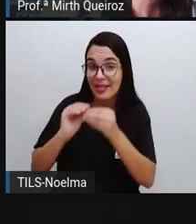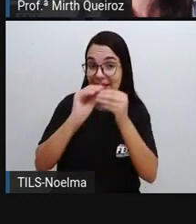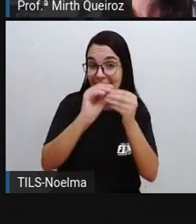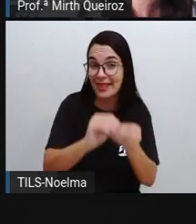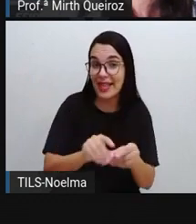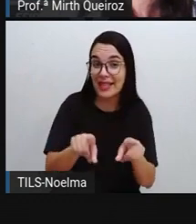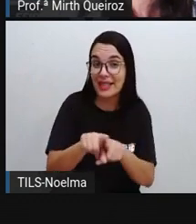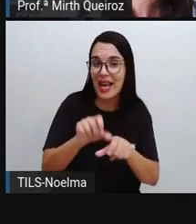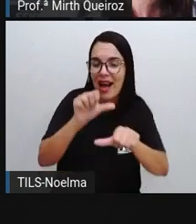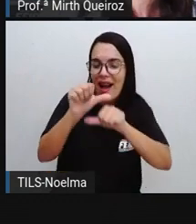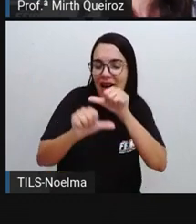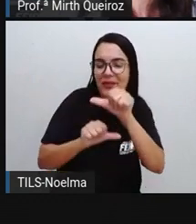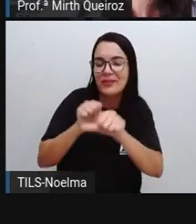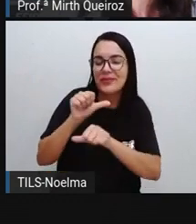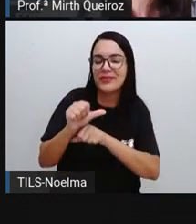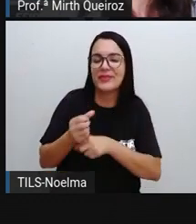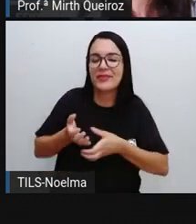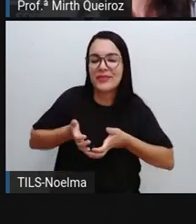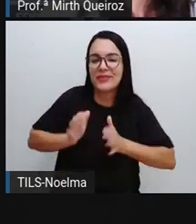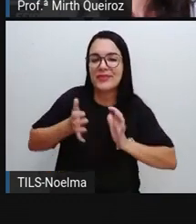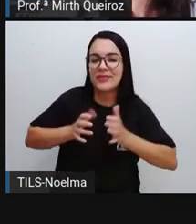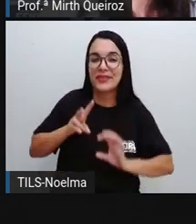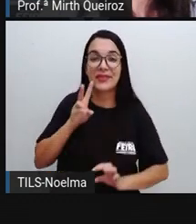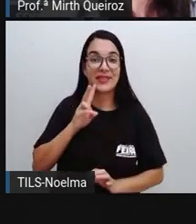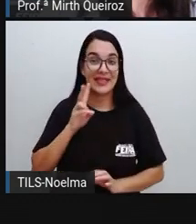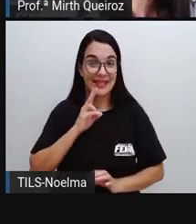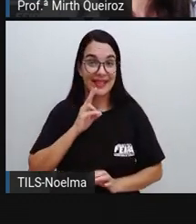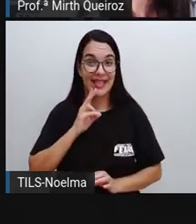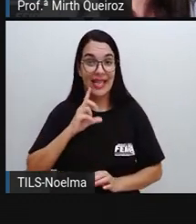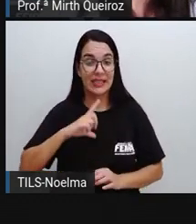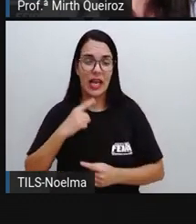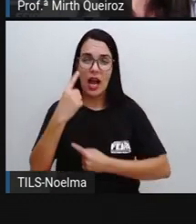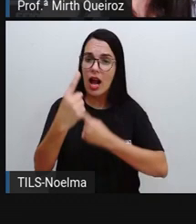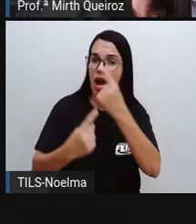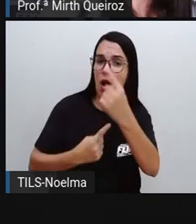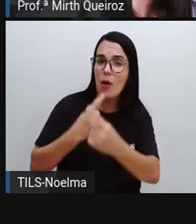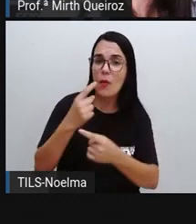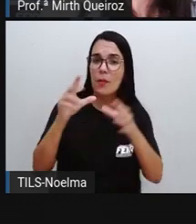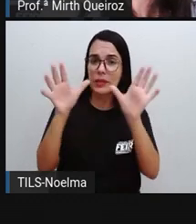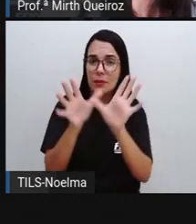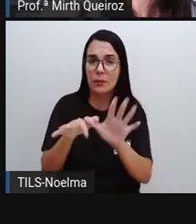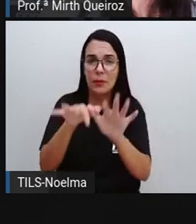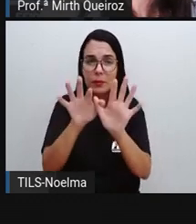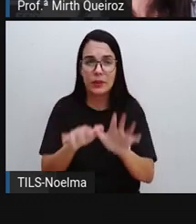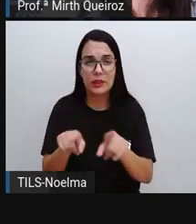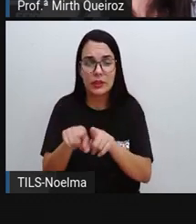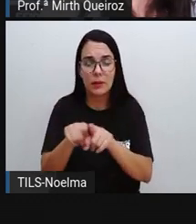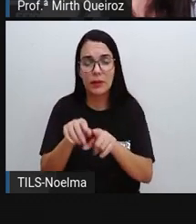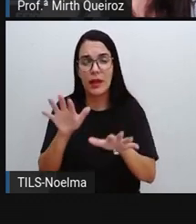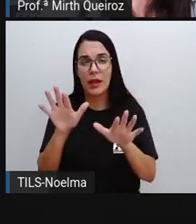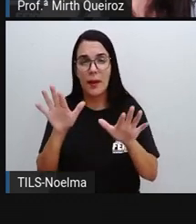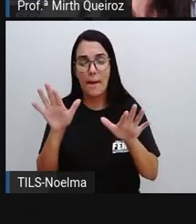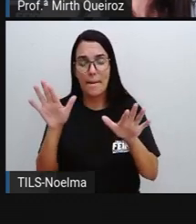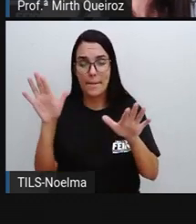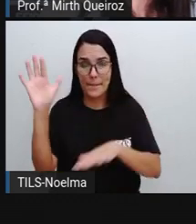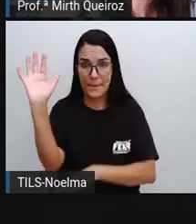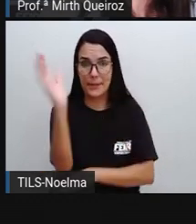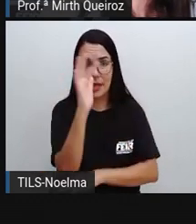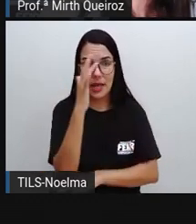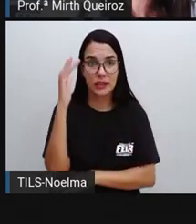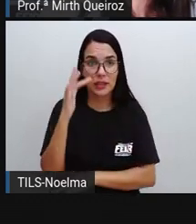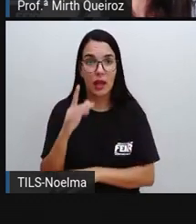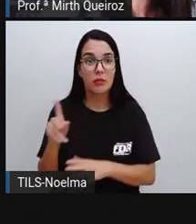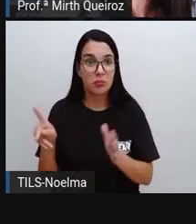partículas e possibilitam a reprodução do vegetal. Algumas espécies de plantas dependem exclusivamente